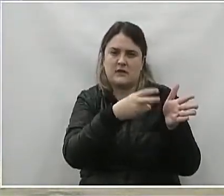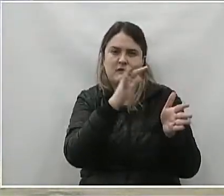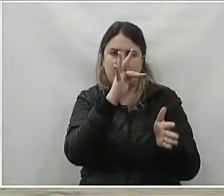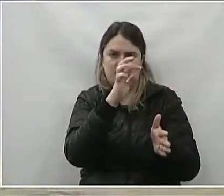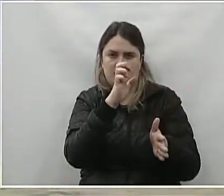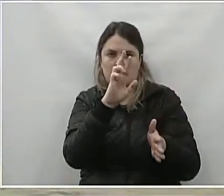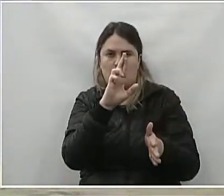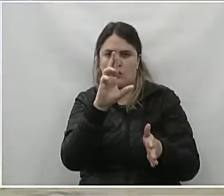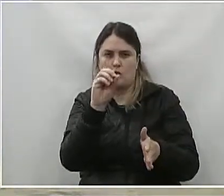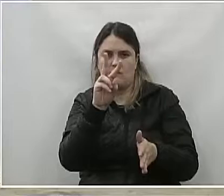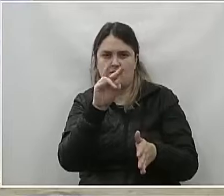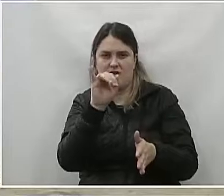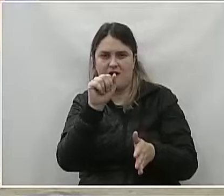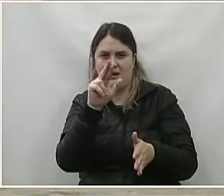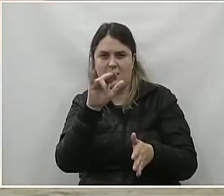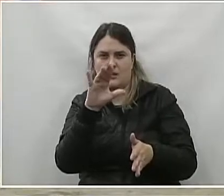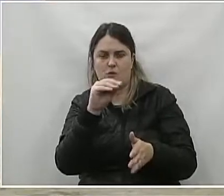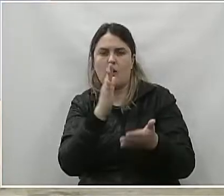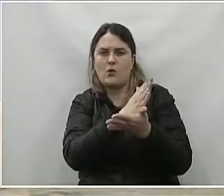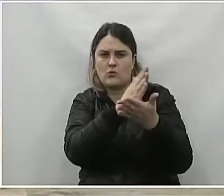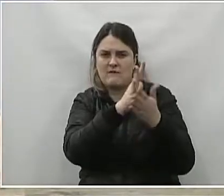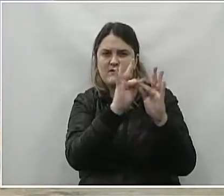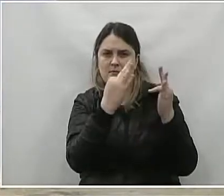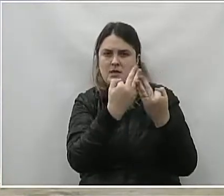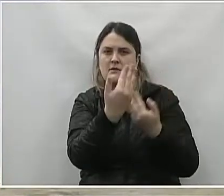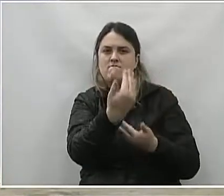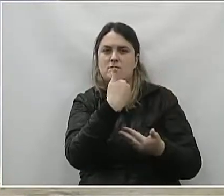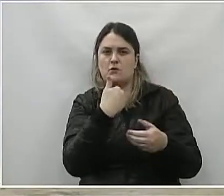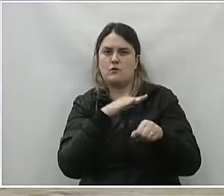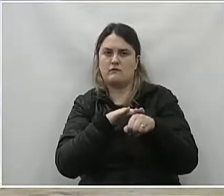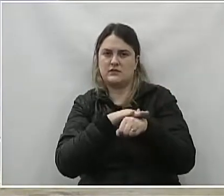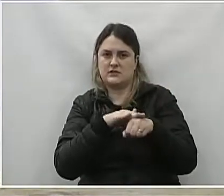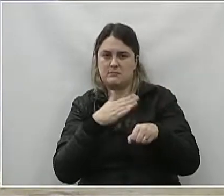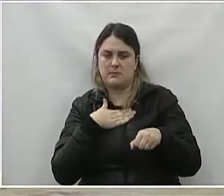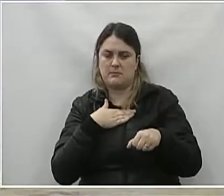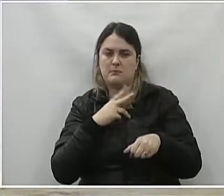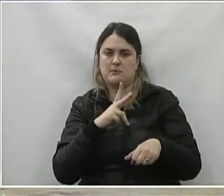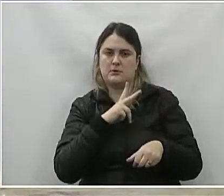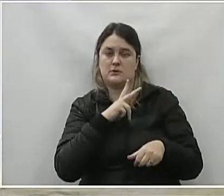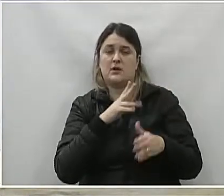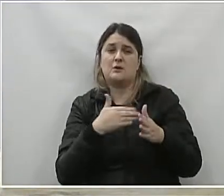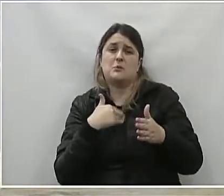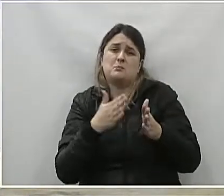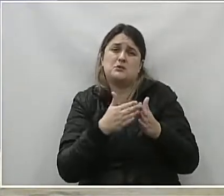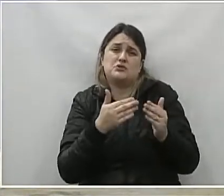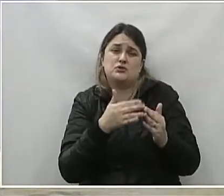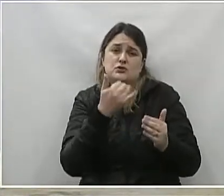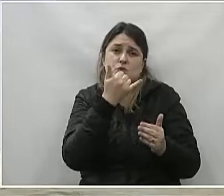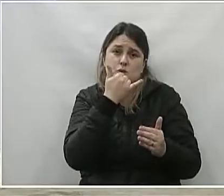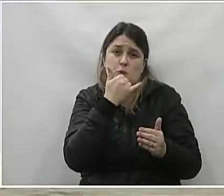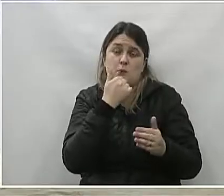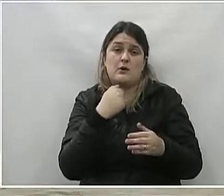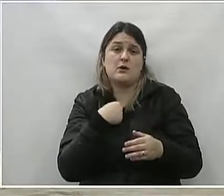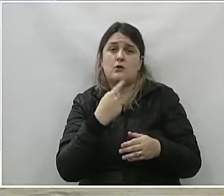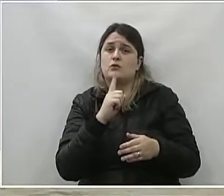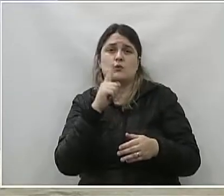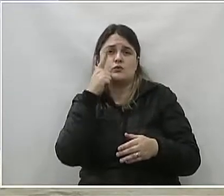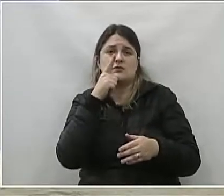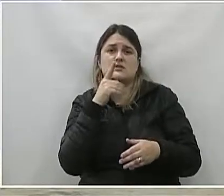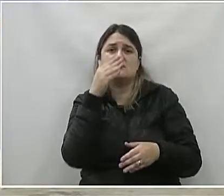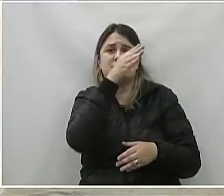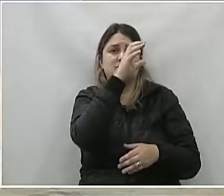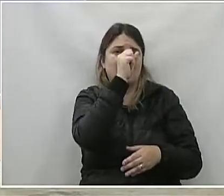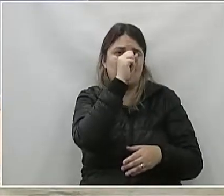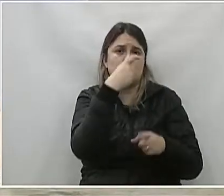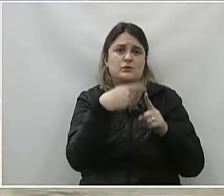me procuraram, conversamos pessoalmente, e até mesmo peço desculpas por não poder estar no sábado, até porque